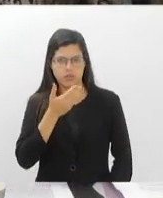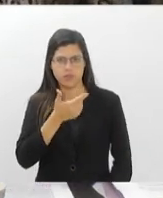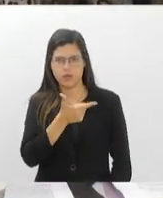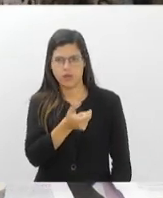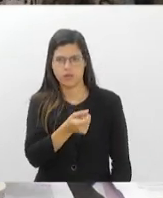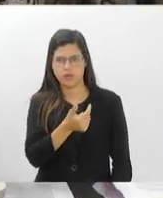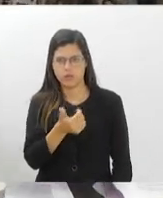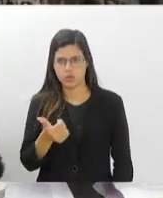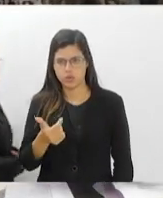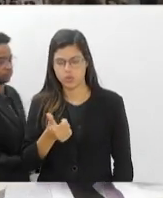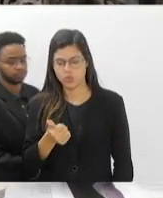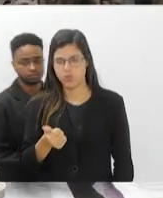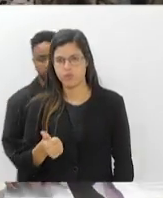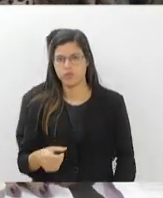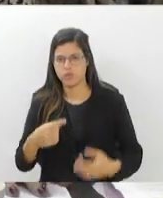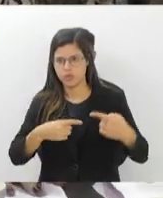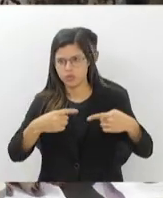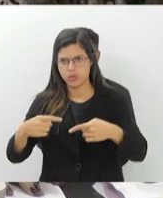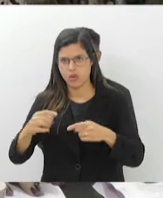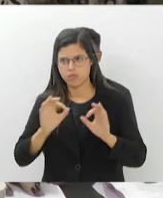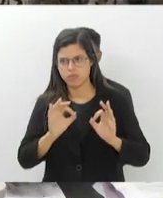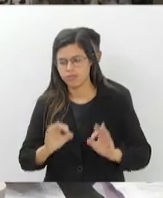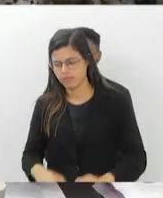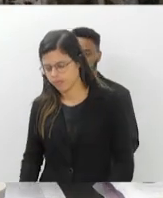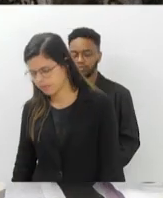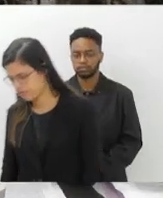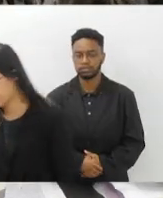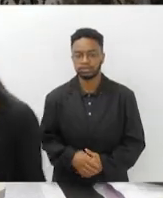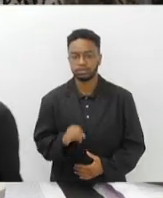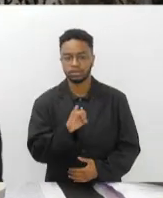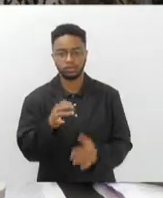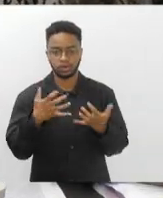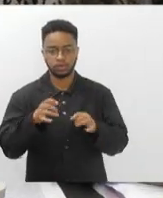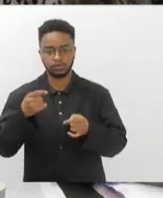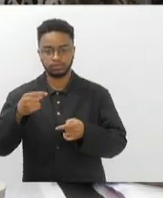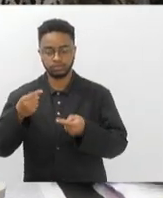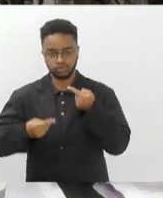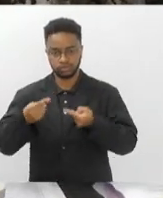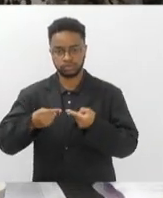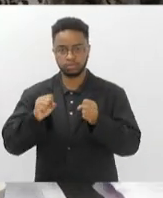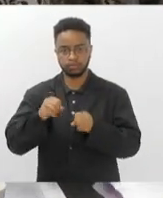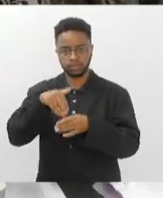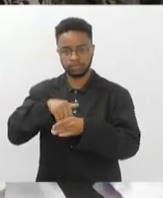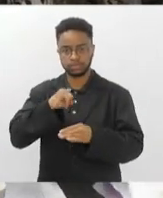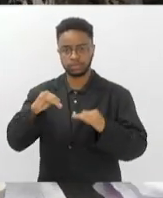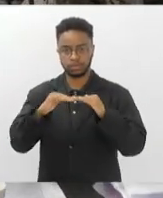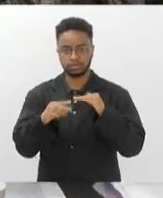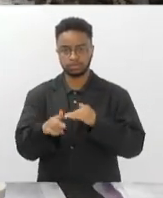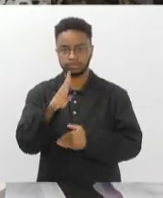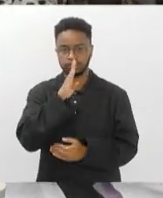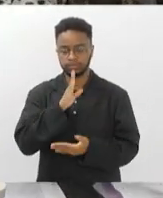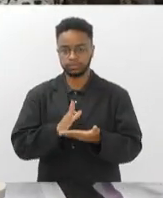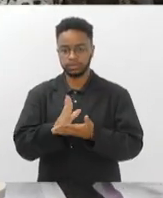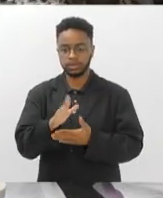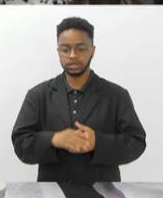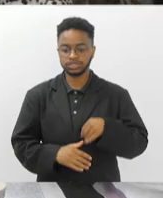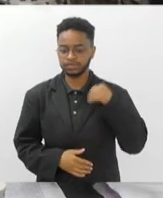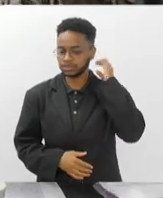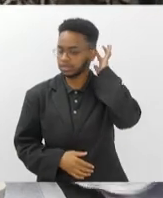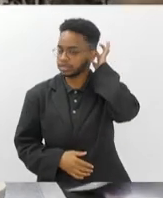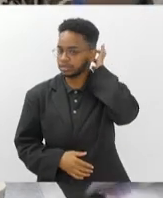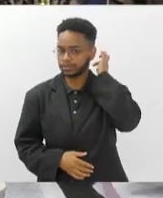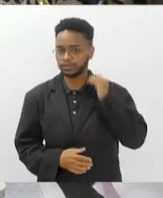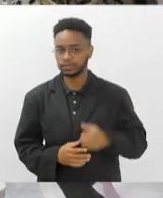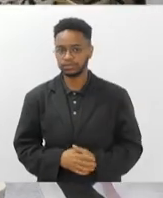discussão. Não havendo quem queira discutir, em votação, os senhores que aprovam permaneçam como estão. Aprovado.